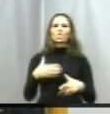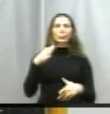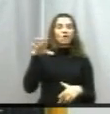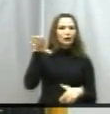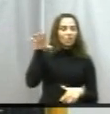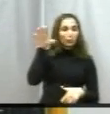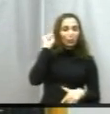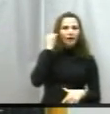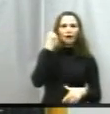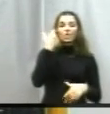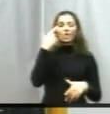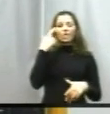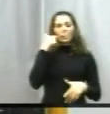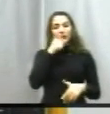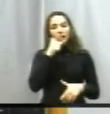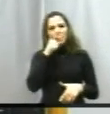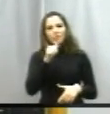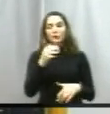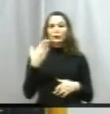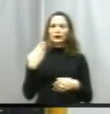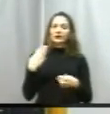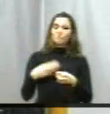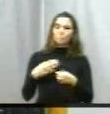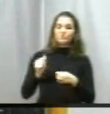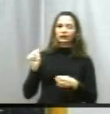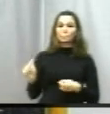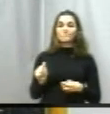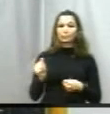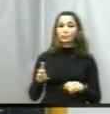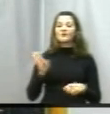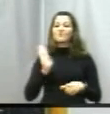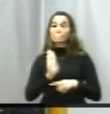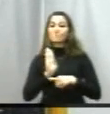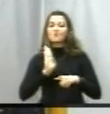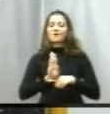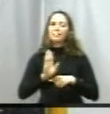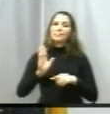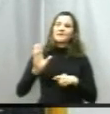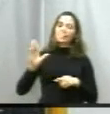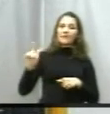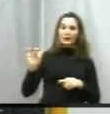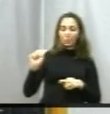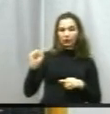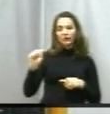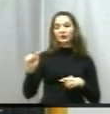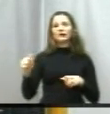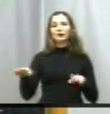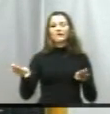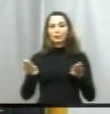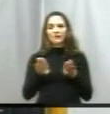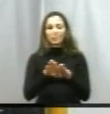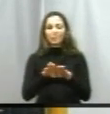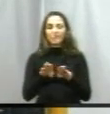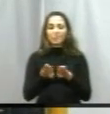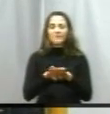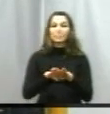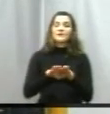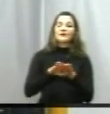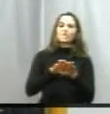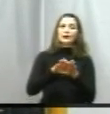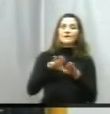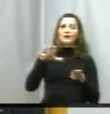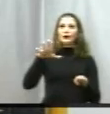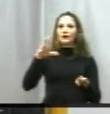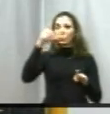mulheres da nossa cidade sobre o atendimento, tanto na gota de leite quanto na rede privada, porque nós estamos trabalhando num protocolo